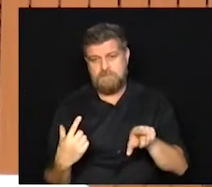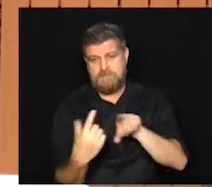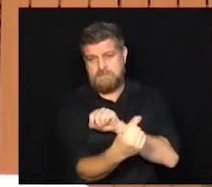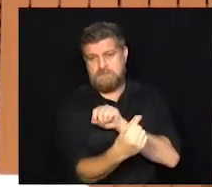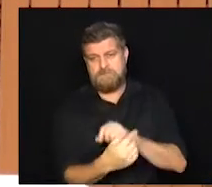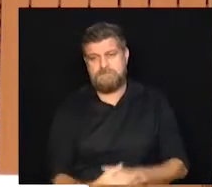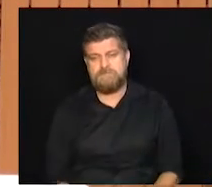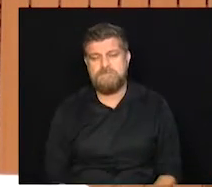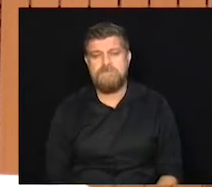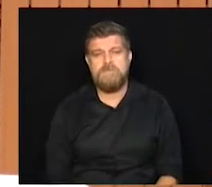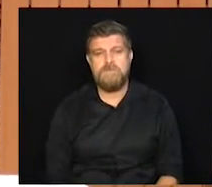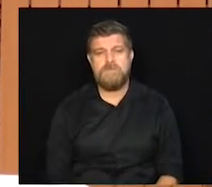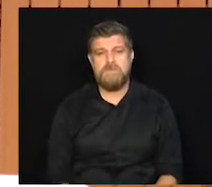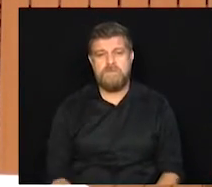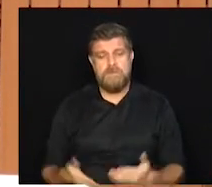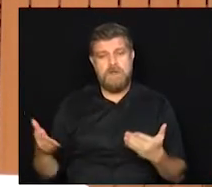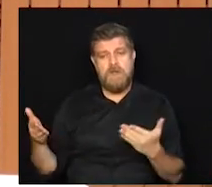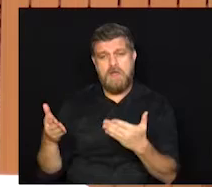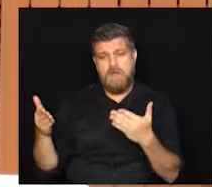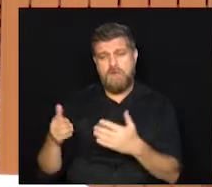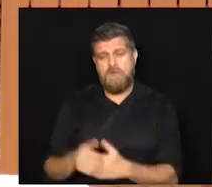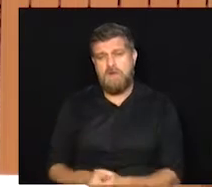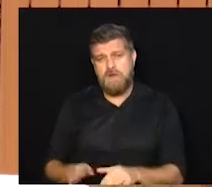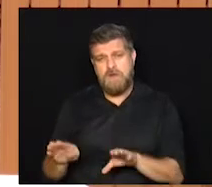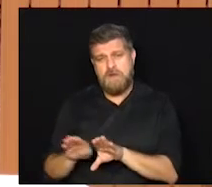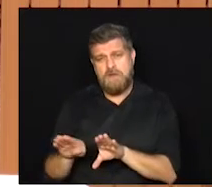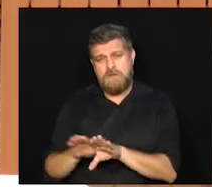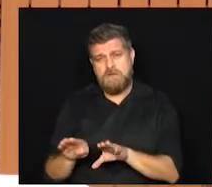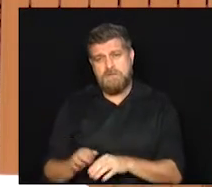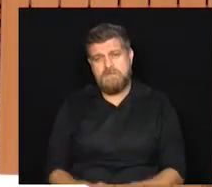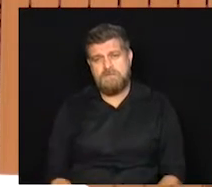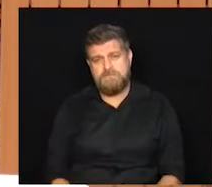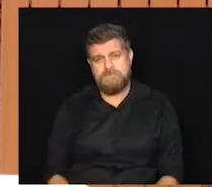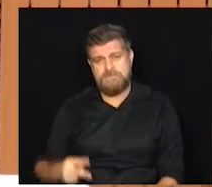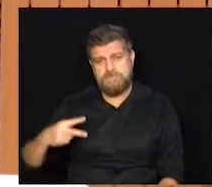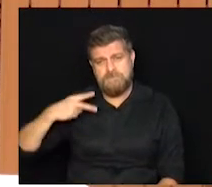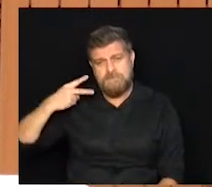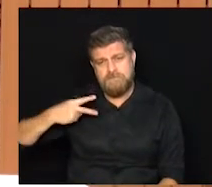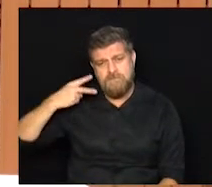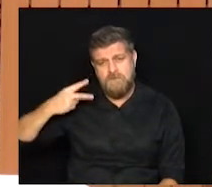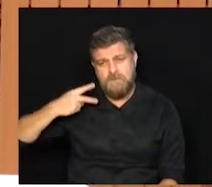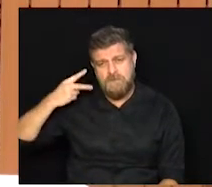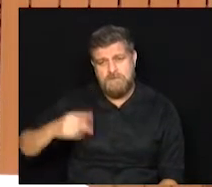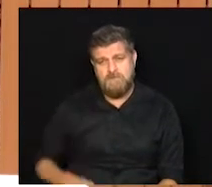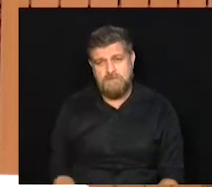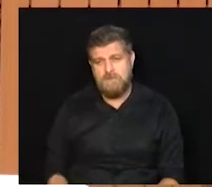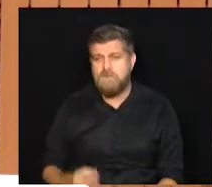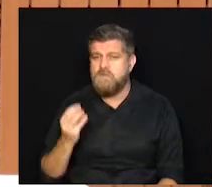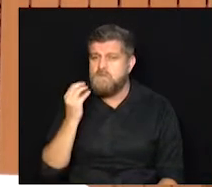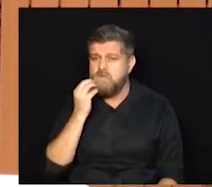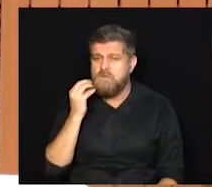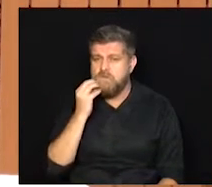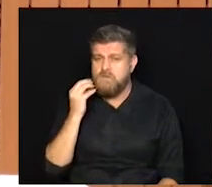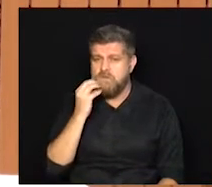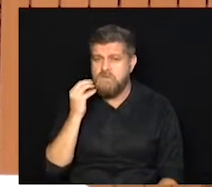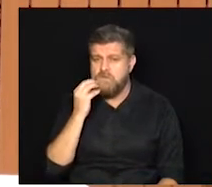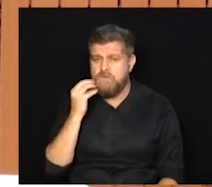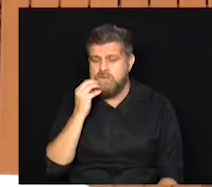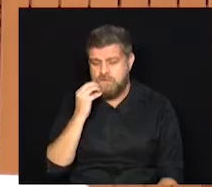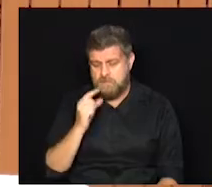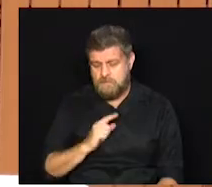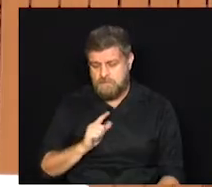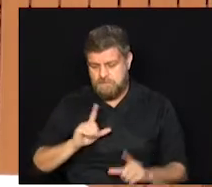Gostaria de passar também a palavra ao vereador, bom dia, vereador Igor Diego, que está presente aqui